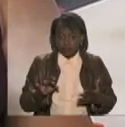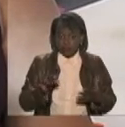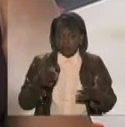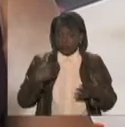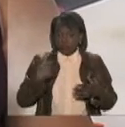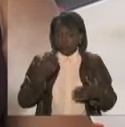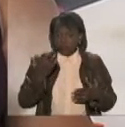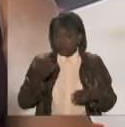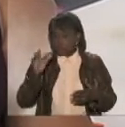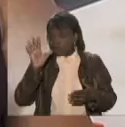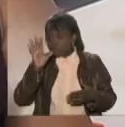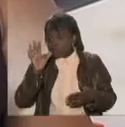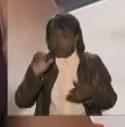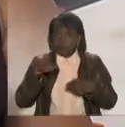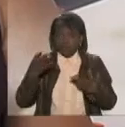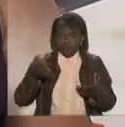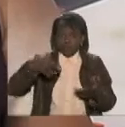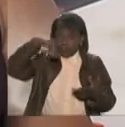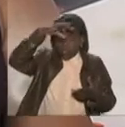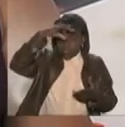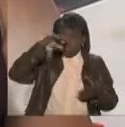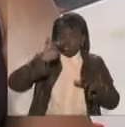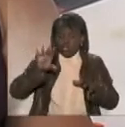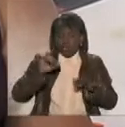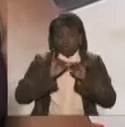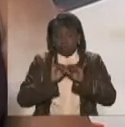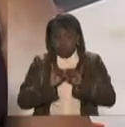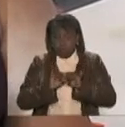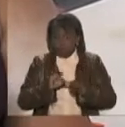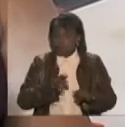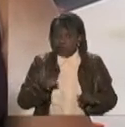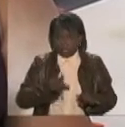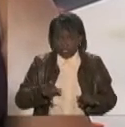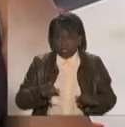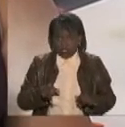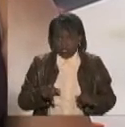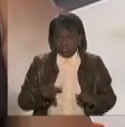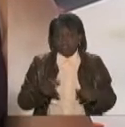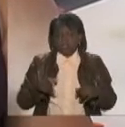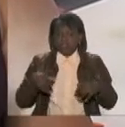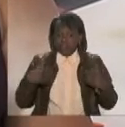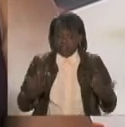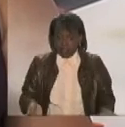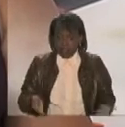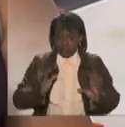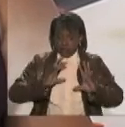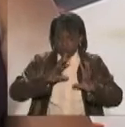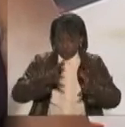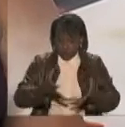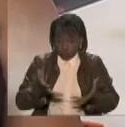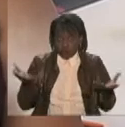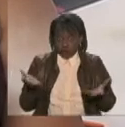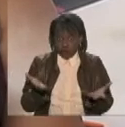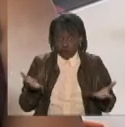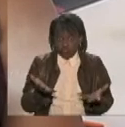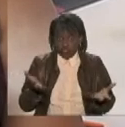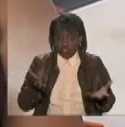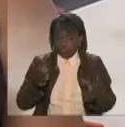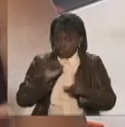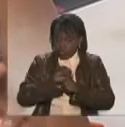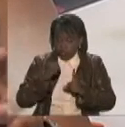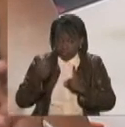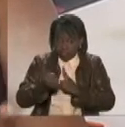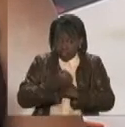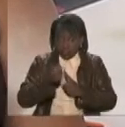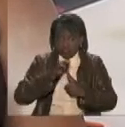de um órgão genital ou de uma relação sexual. Então, o mundo hoje, ou